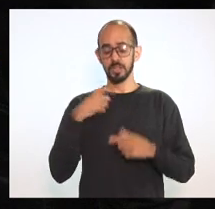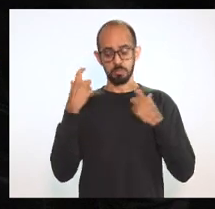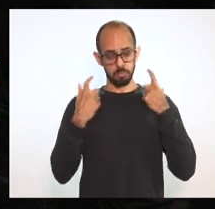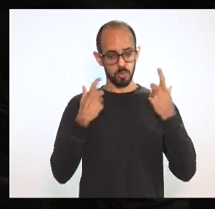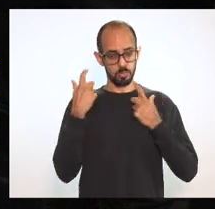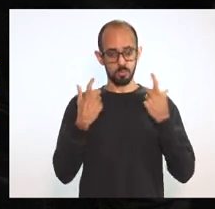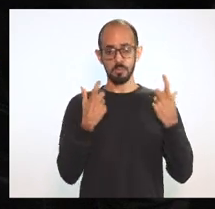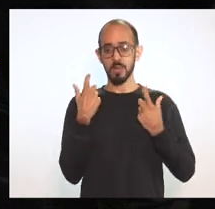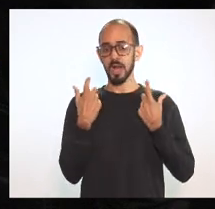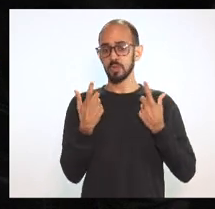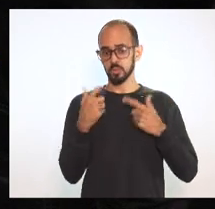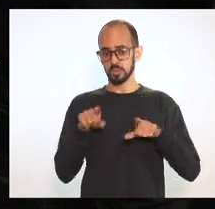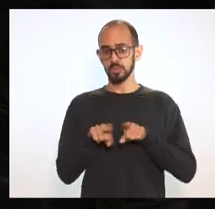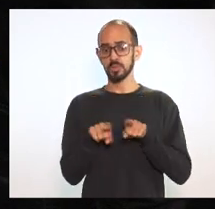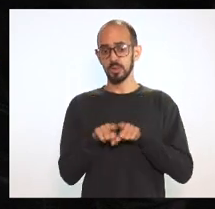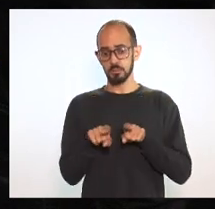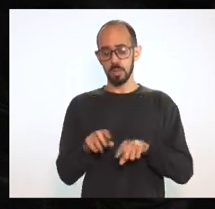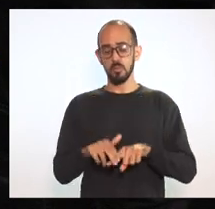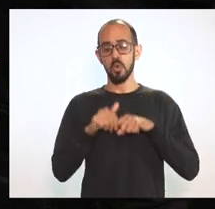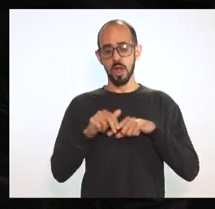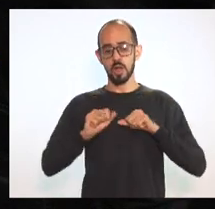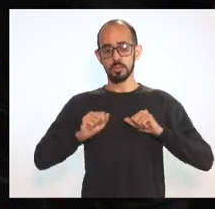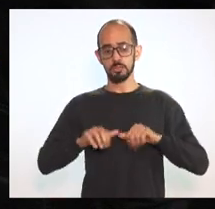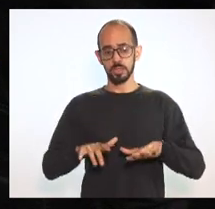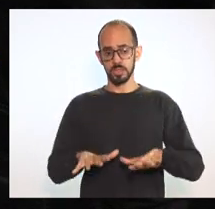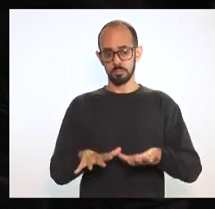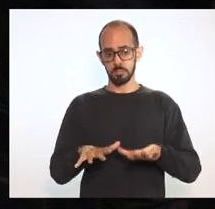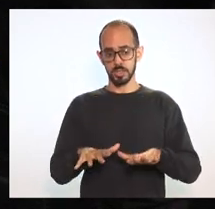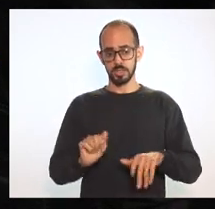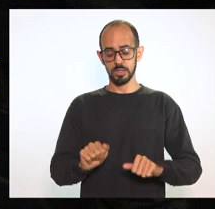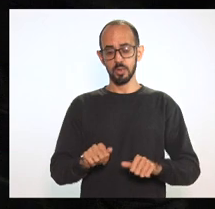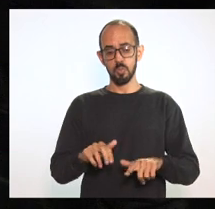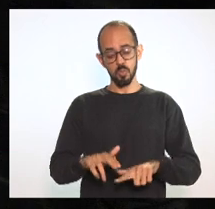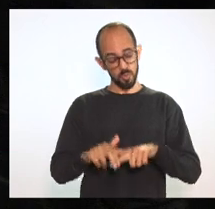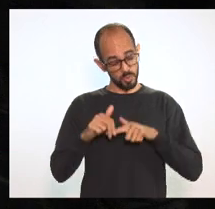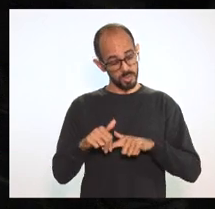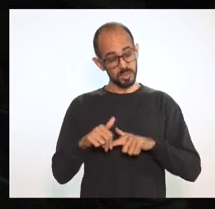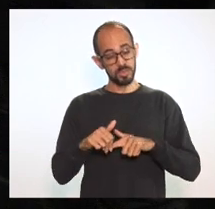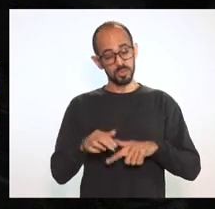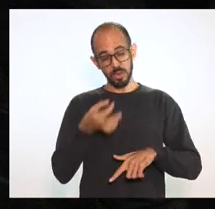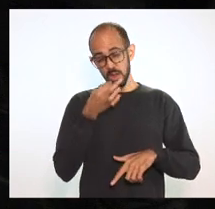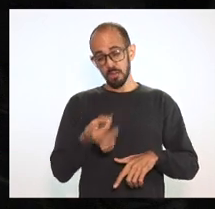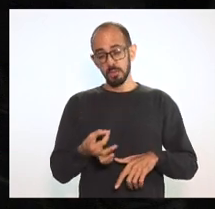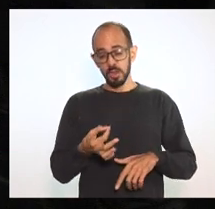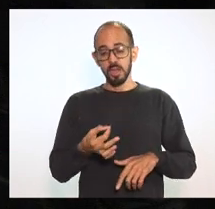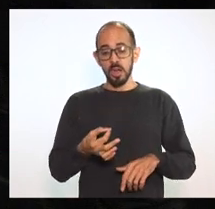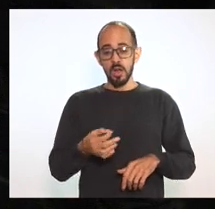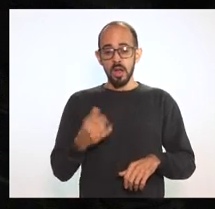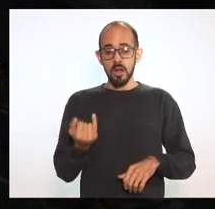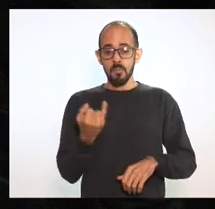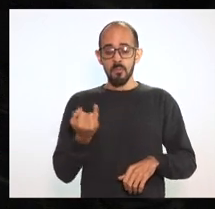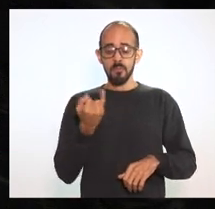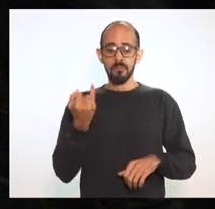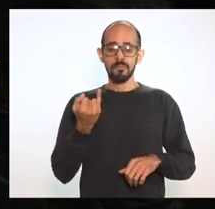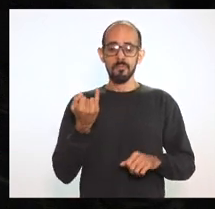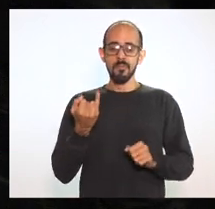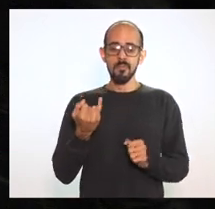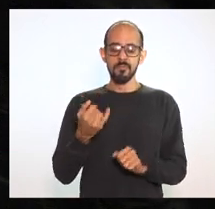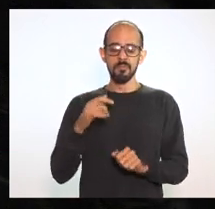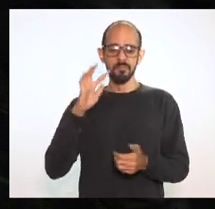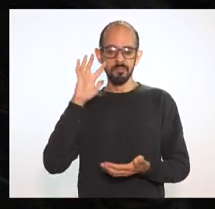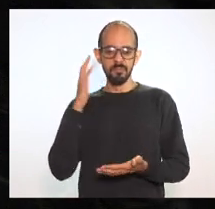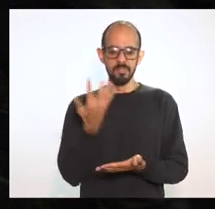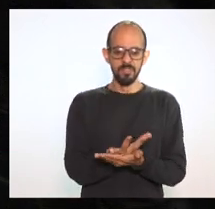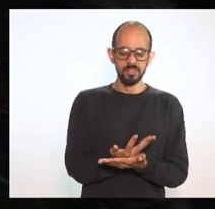a questão da pandemia. Então, acho que é prudente e oportuno que a nossa decisão aqui